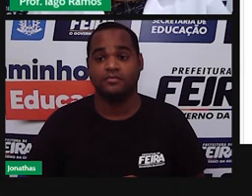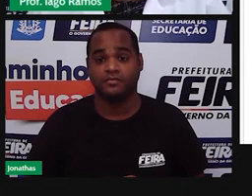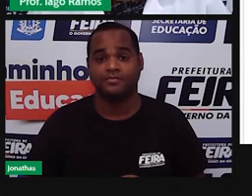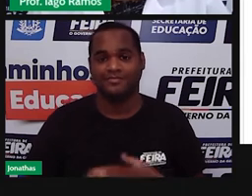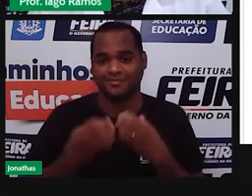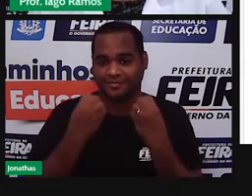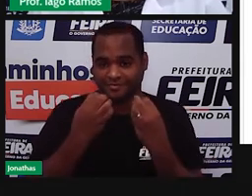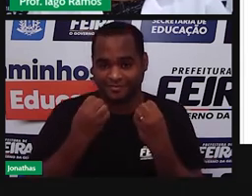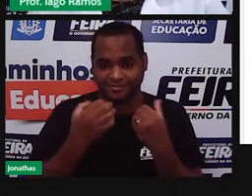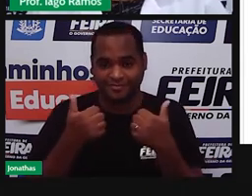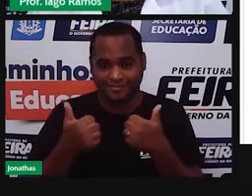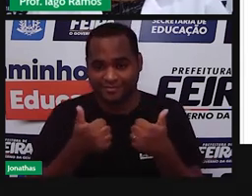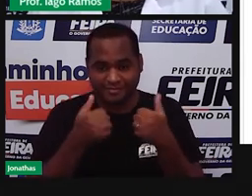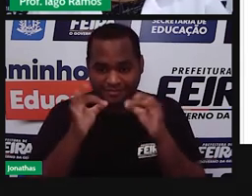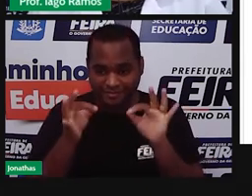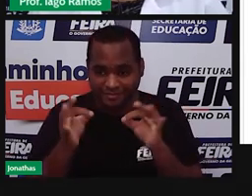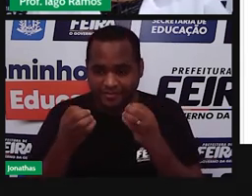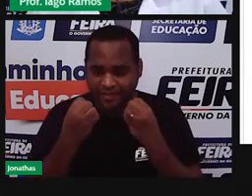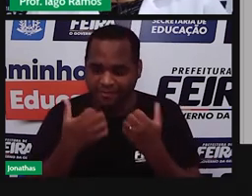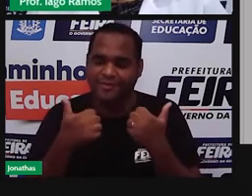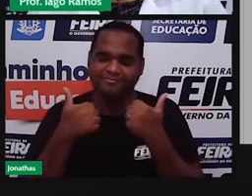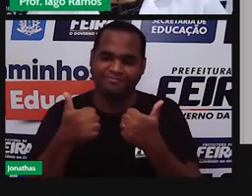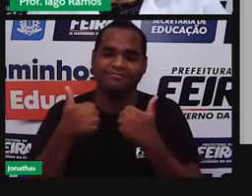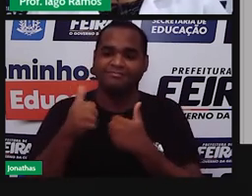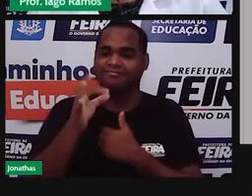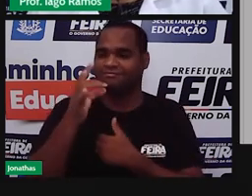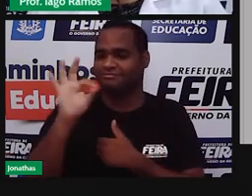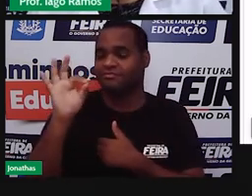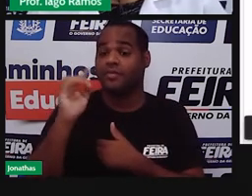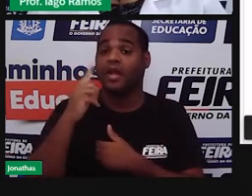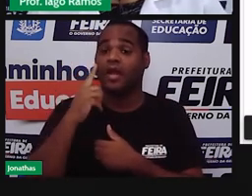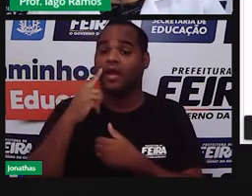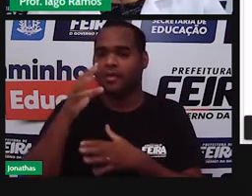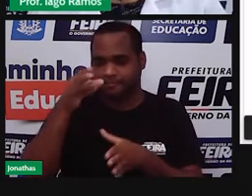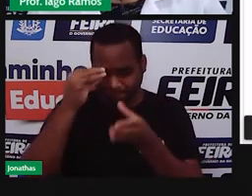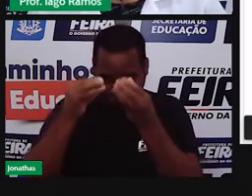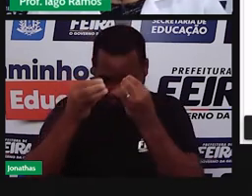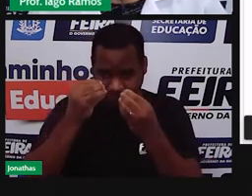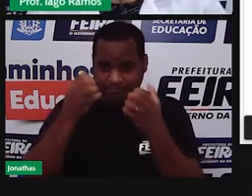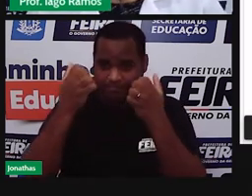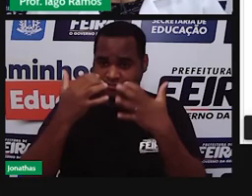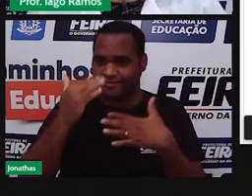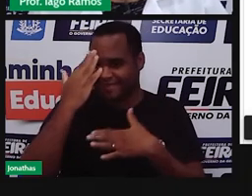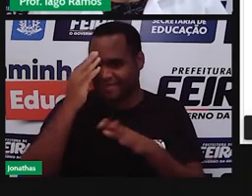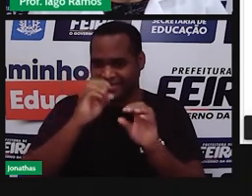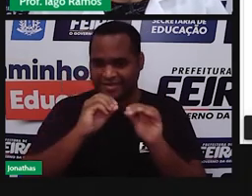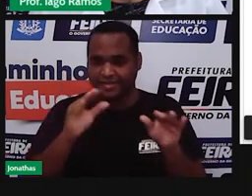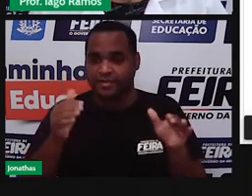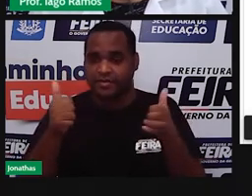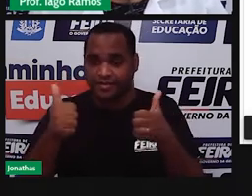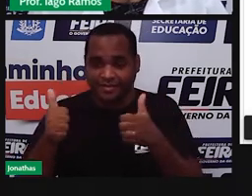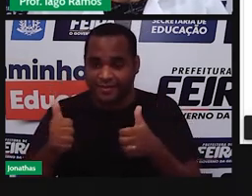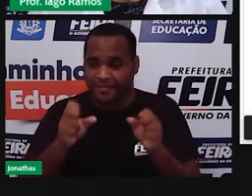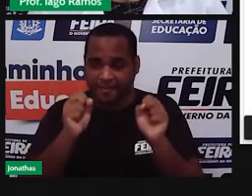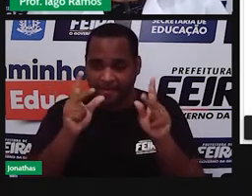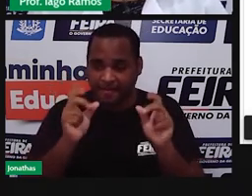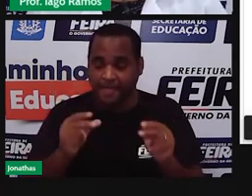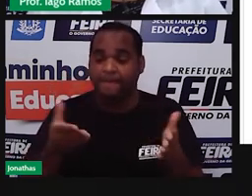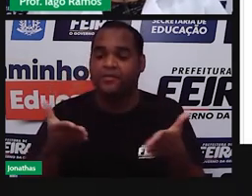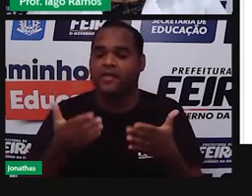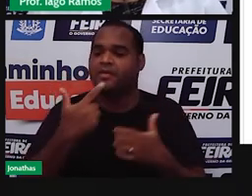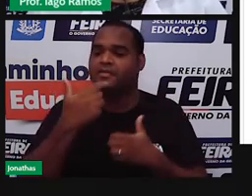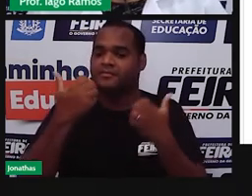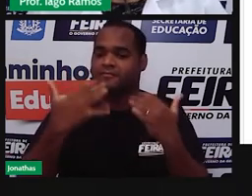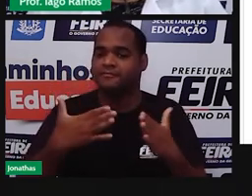Pronto. Bacana? Belezinha? Vamos gravar isso aqui para a gente não perder. Opa! E agora a